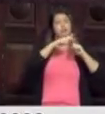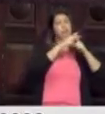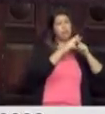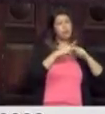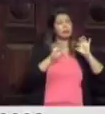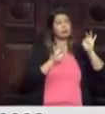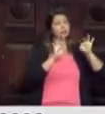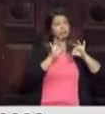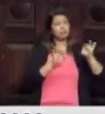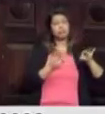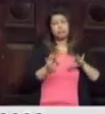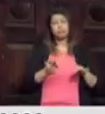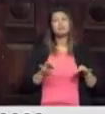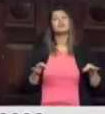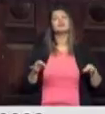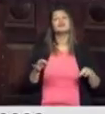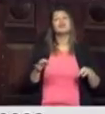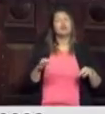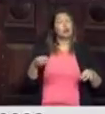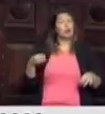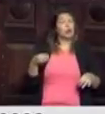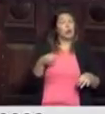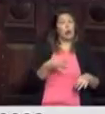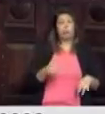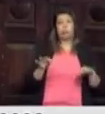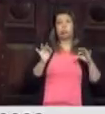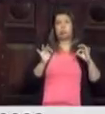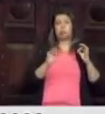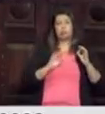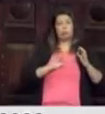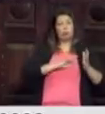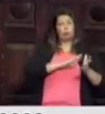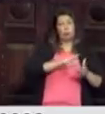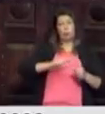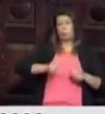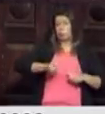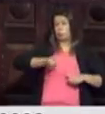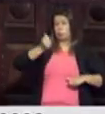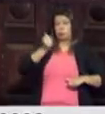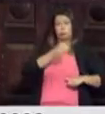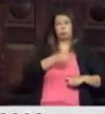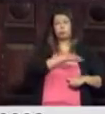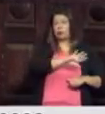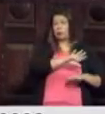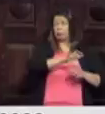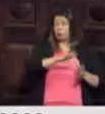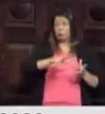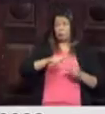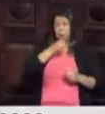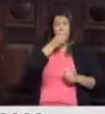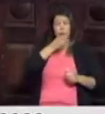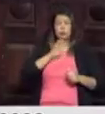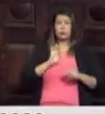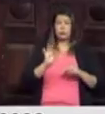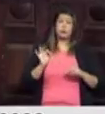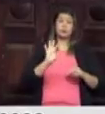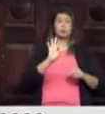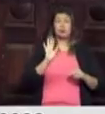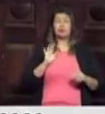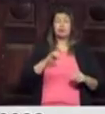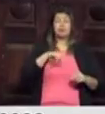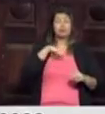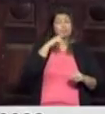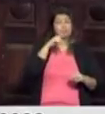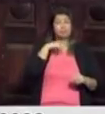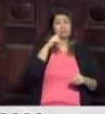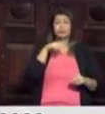num dos mais modernos do mundo, foi concedido à iniciativa privada num modelo que não funcionou e hoje